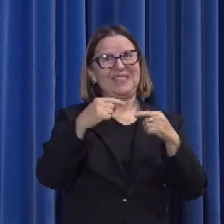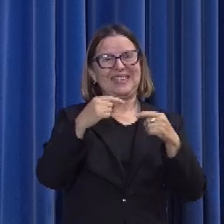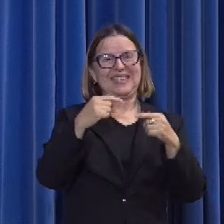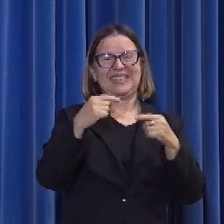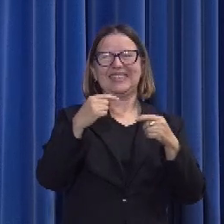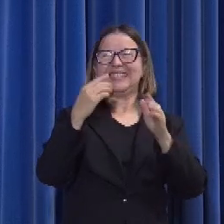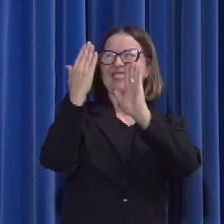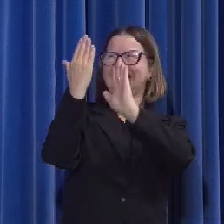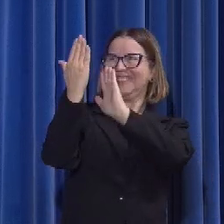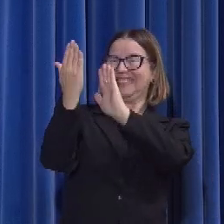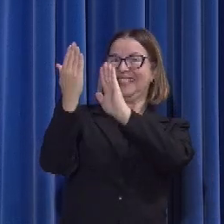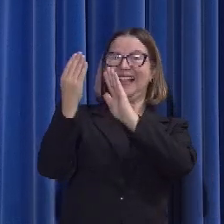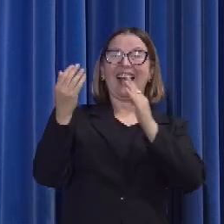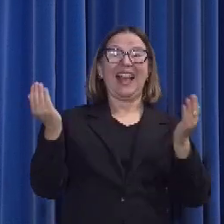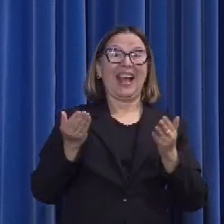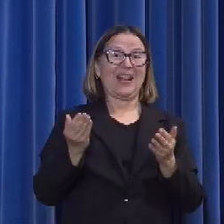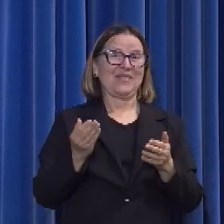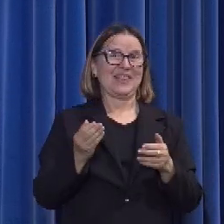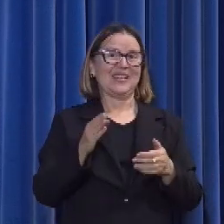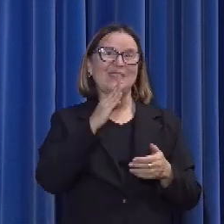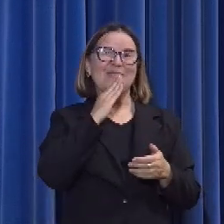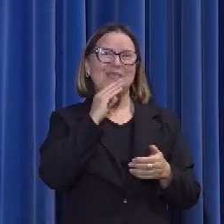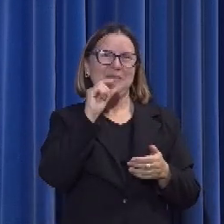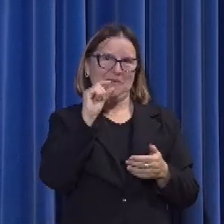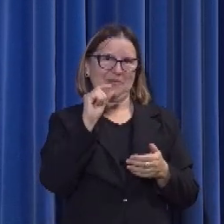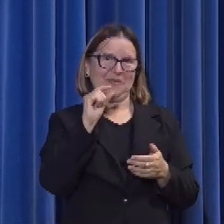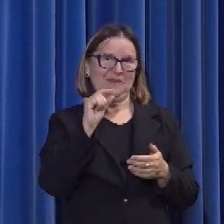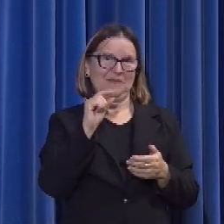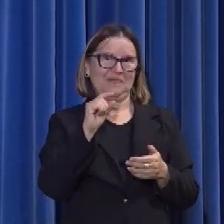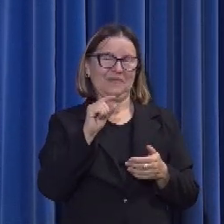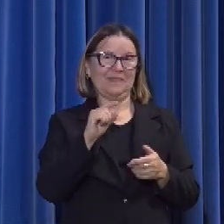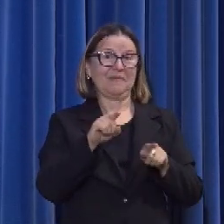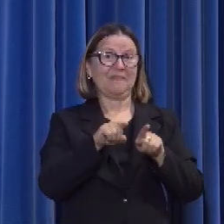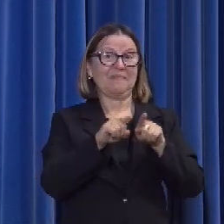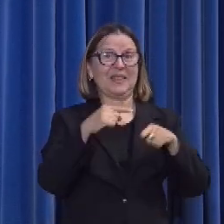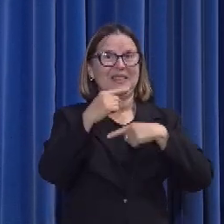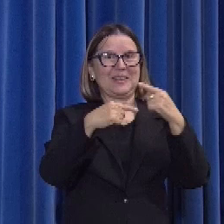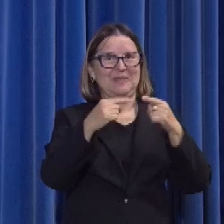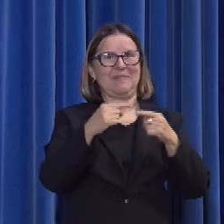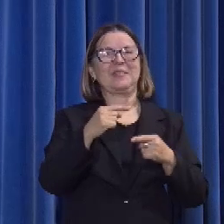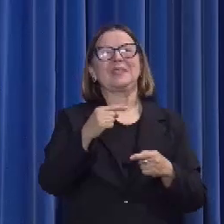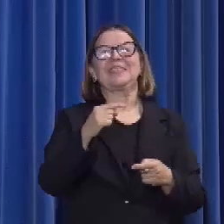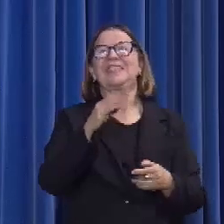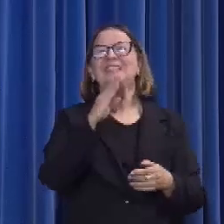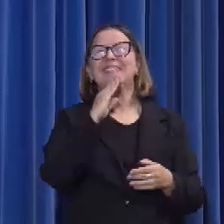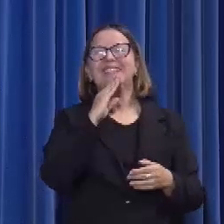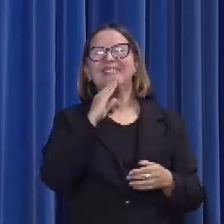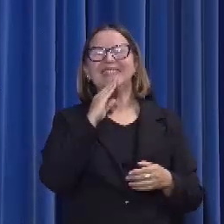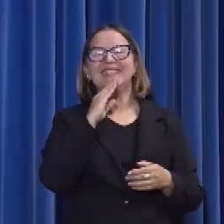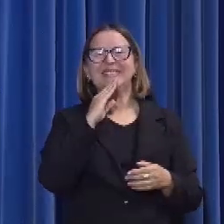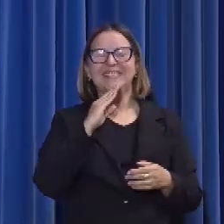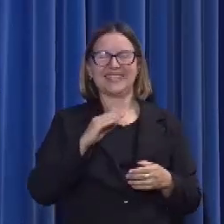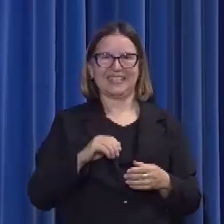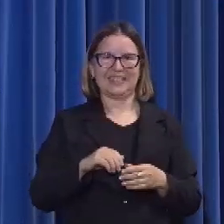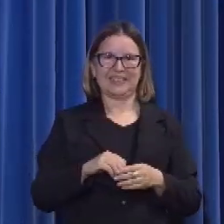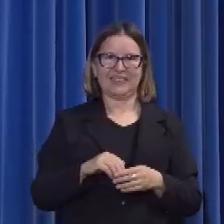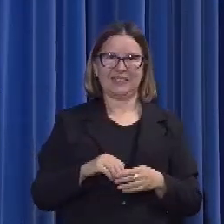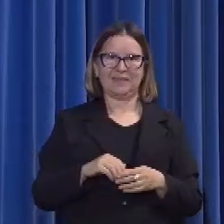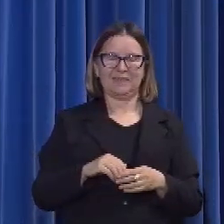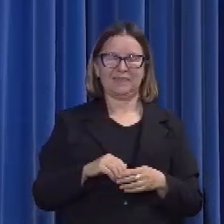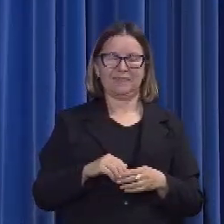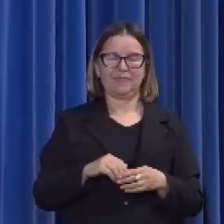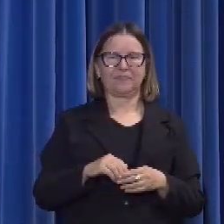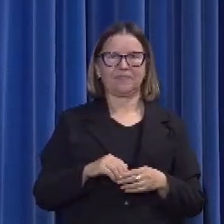conheço em parte, então conhecerei como também sou conhecido. Note que nessas passagens a ênfase